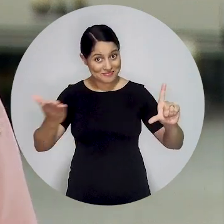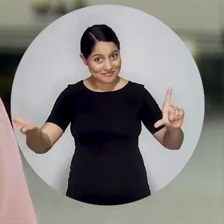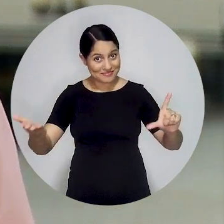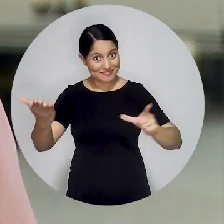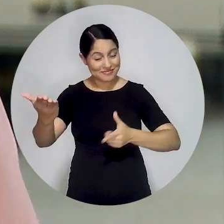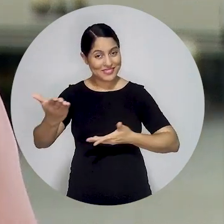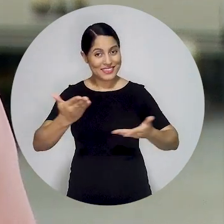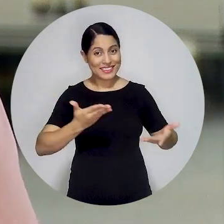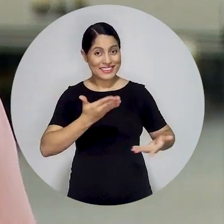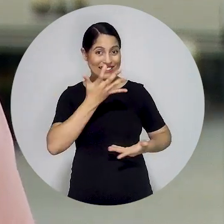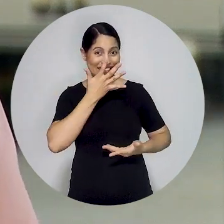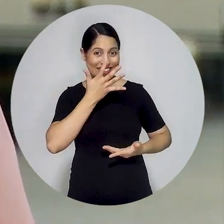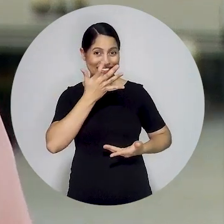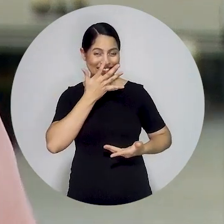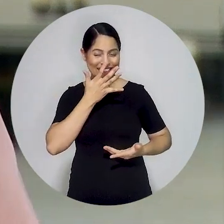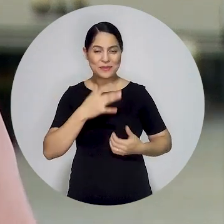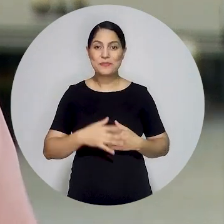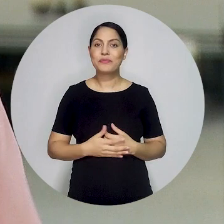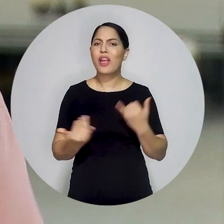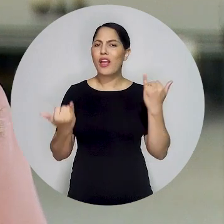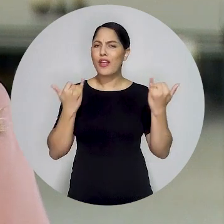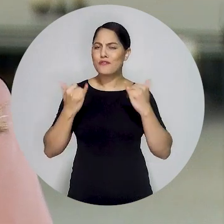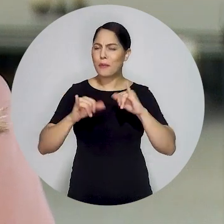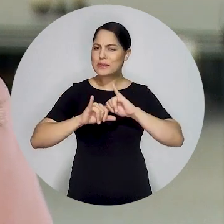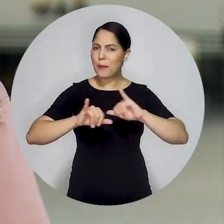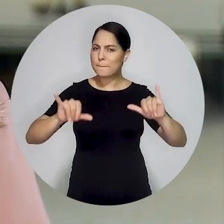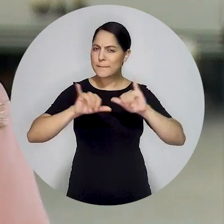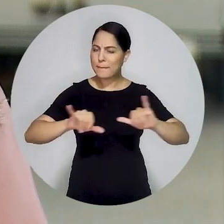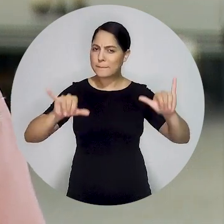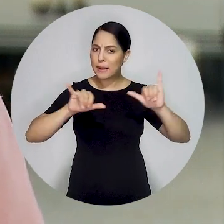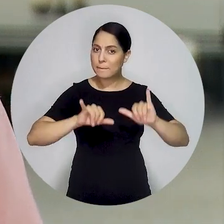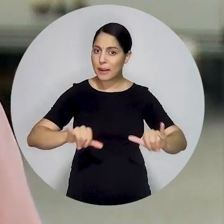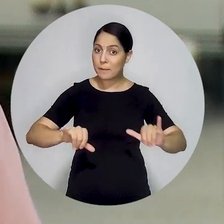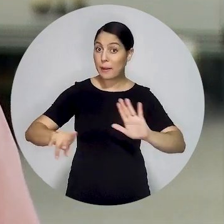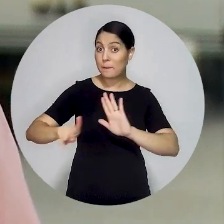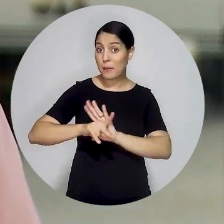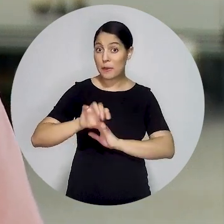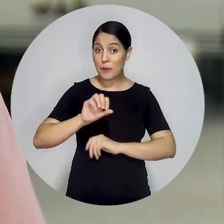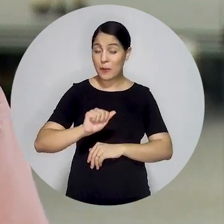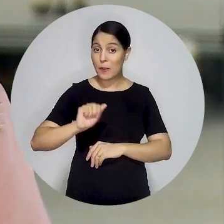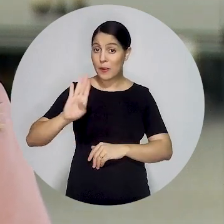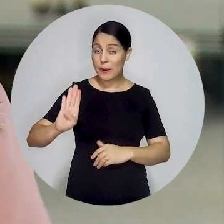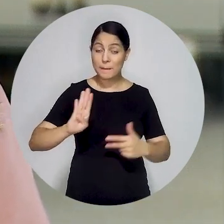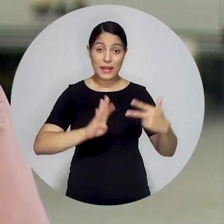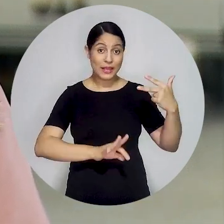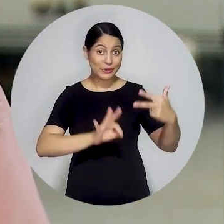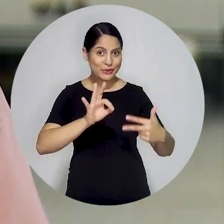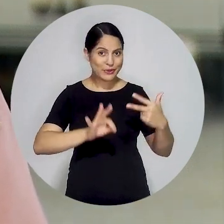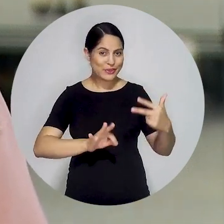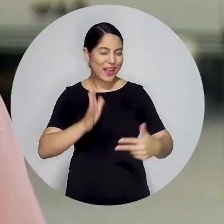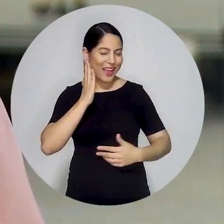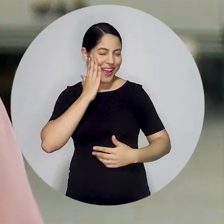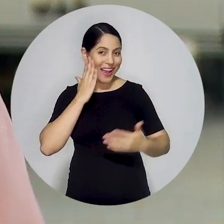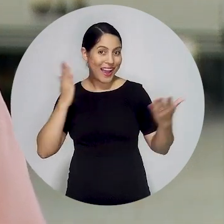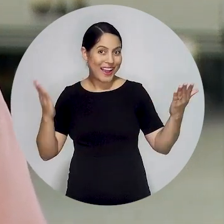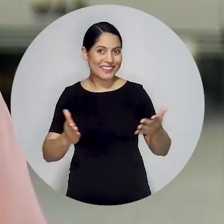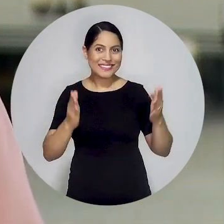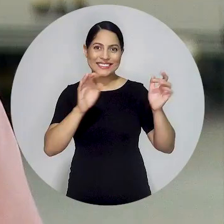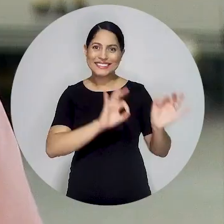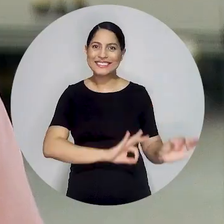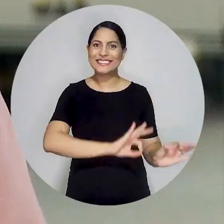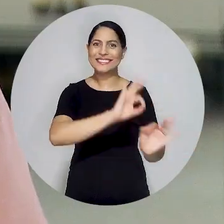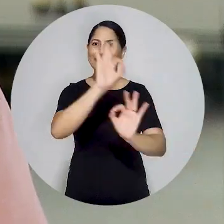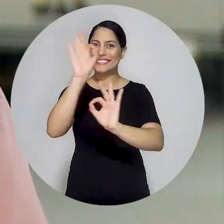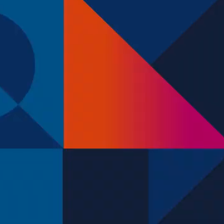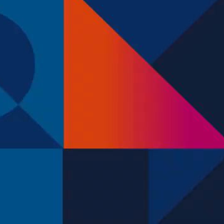claro, é o nosso convidado. Saiba a partir de agora as principais notícias da Ordem dos Advogados do Brasil e do Judiciário.